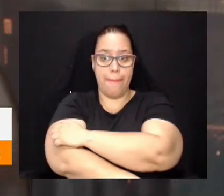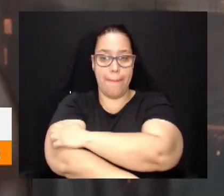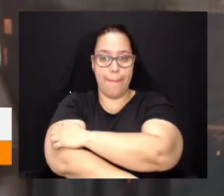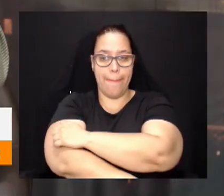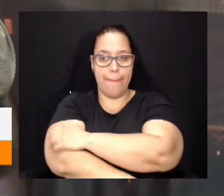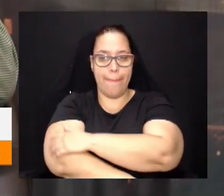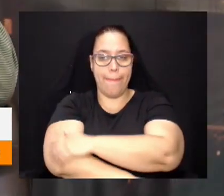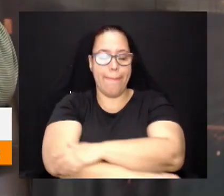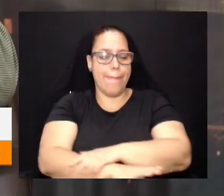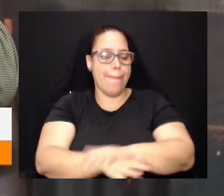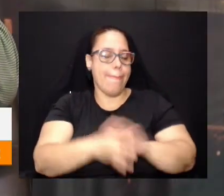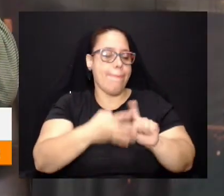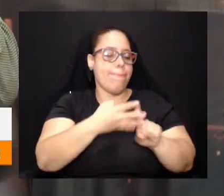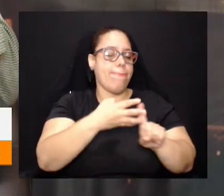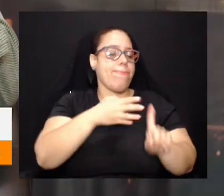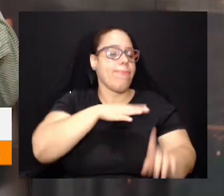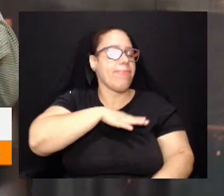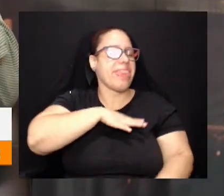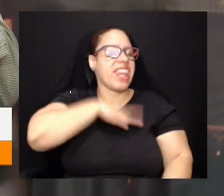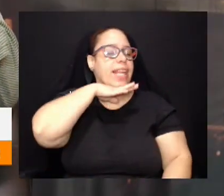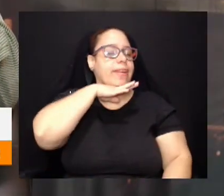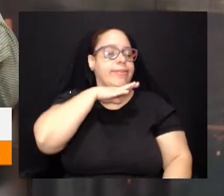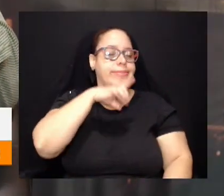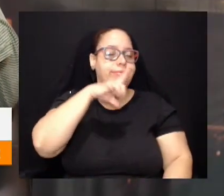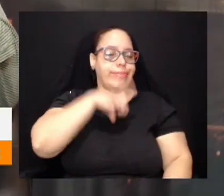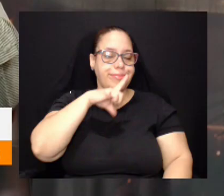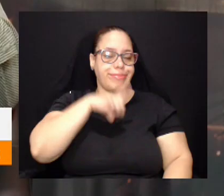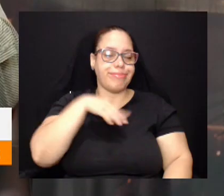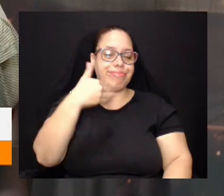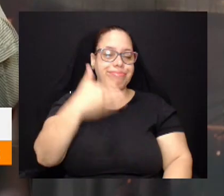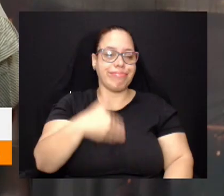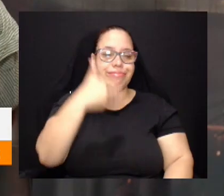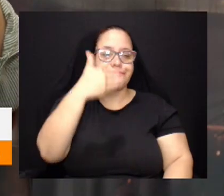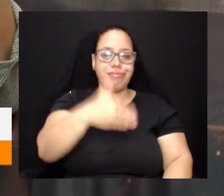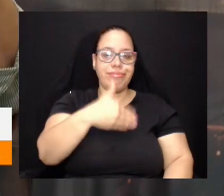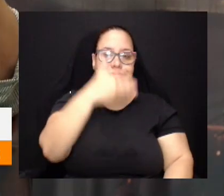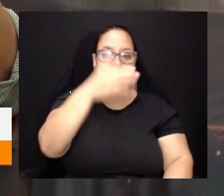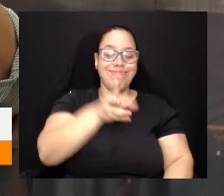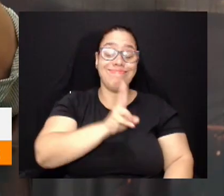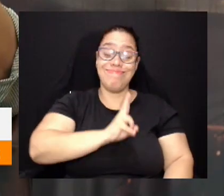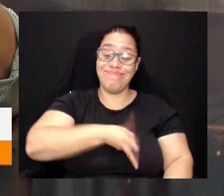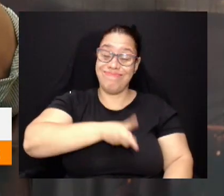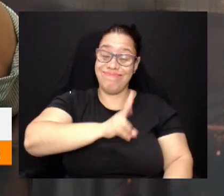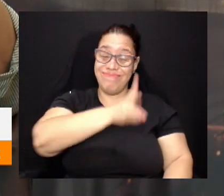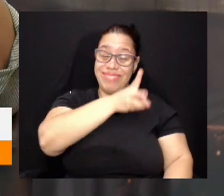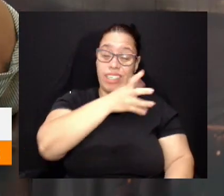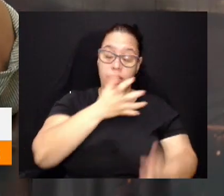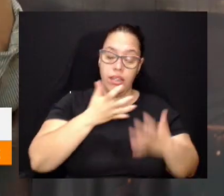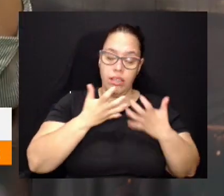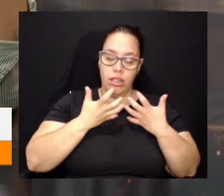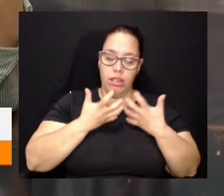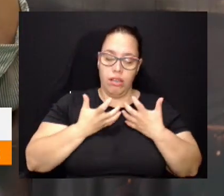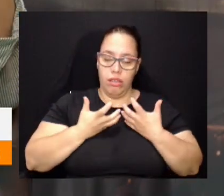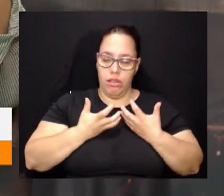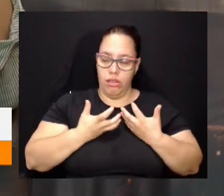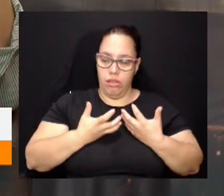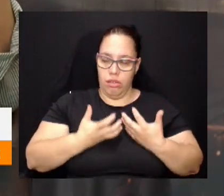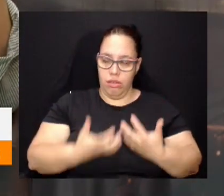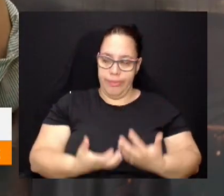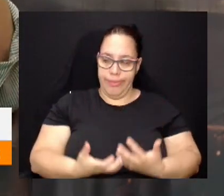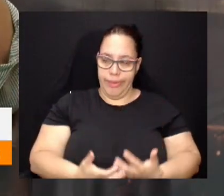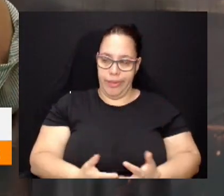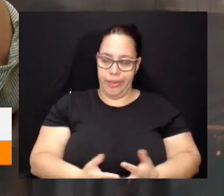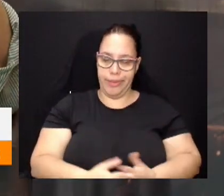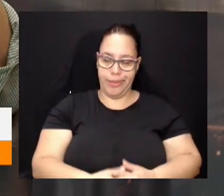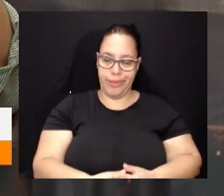esse cansaço, tende a ser uma coisa mais crônica, né? Que desgasta de fato. E aí, como disse aí